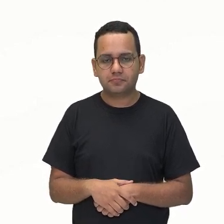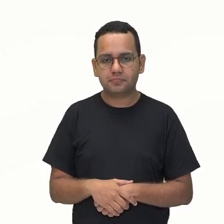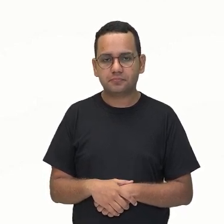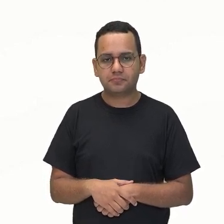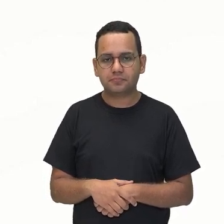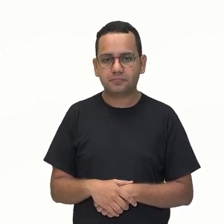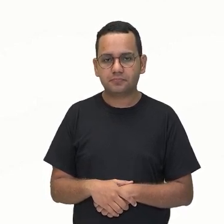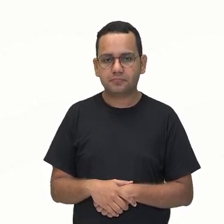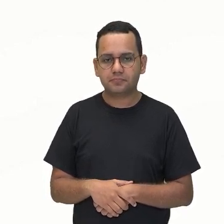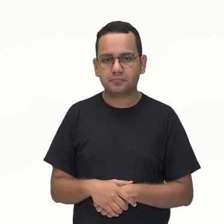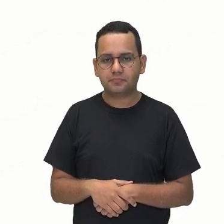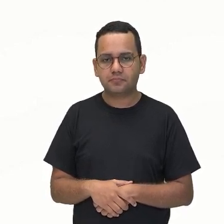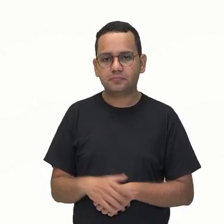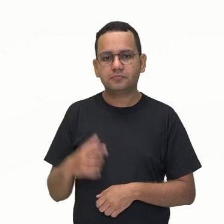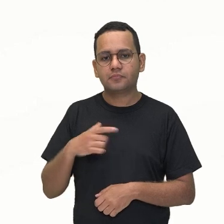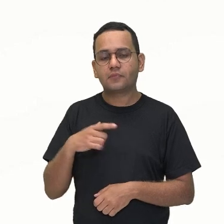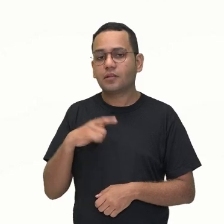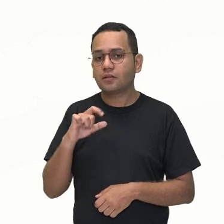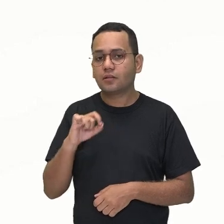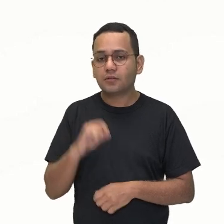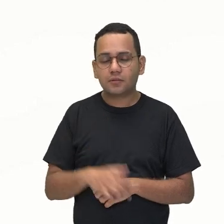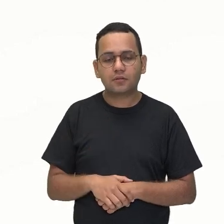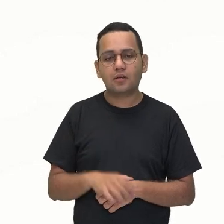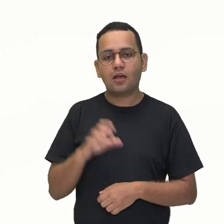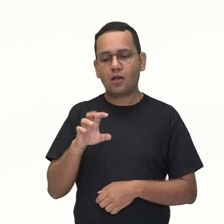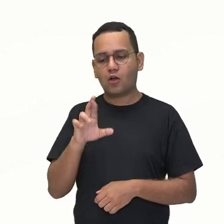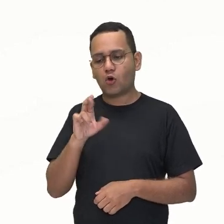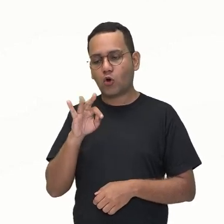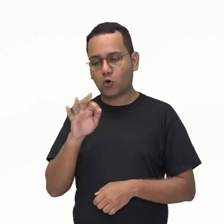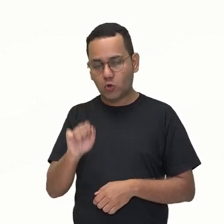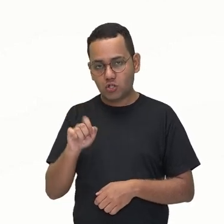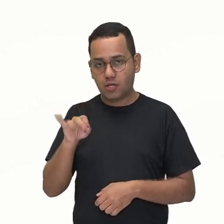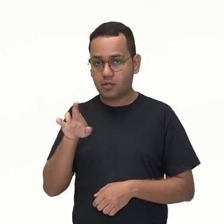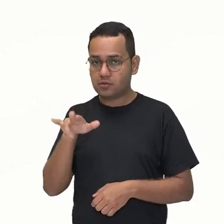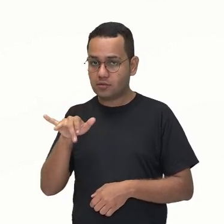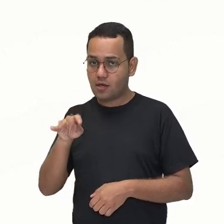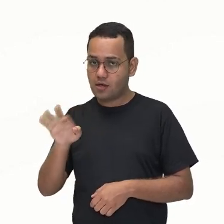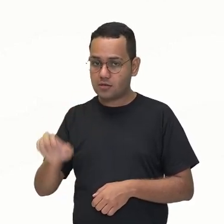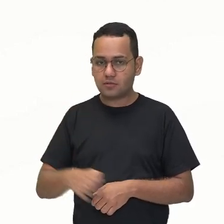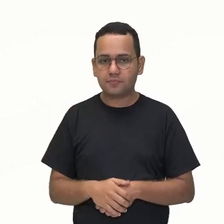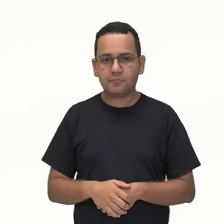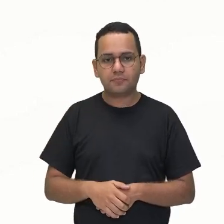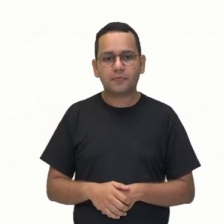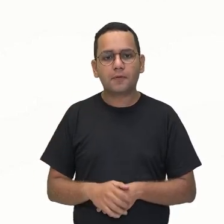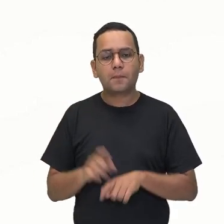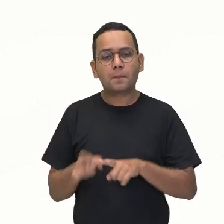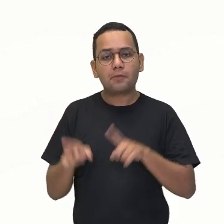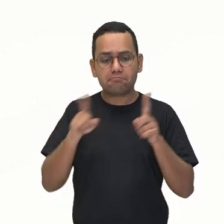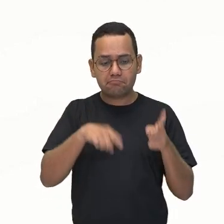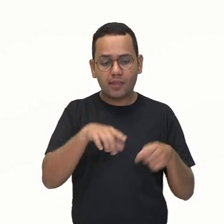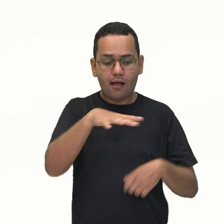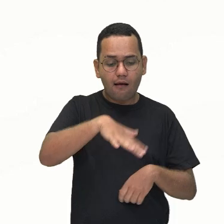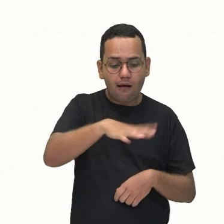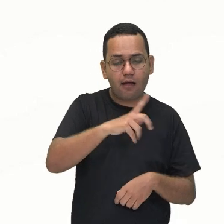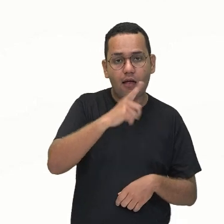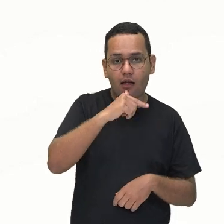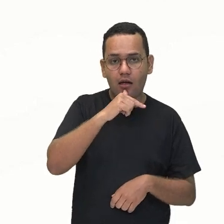está sobre os oceanos, rios e lagos. Mas esses ambientes aquáticos já são chamados